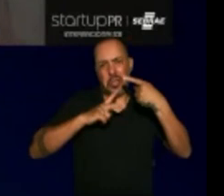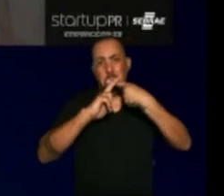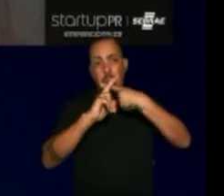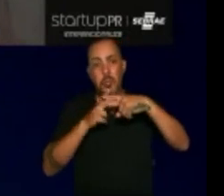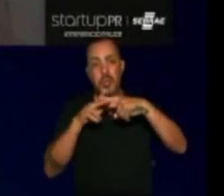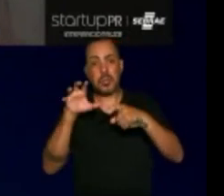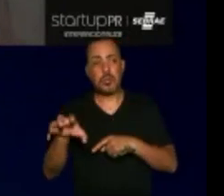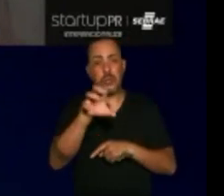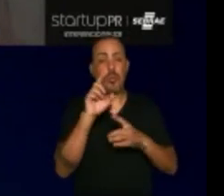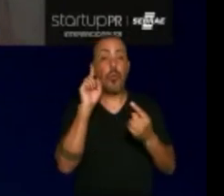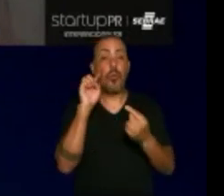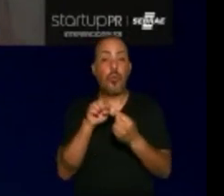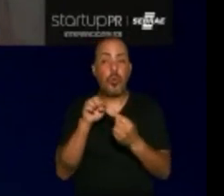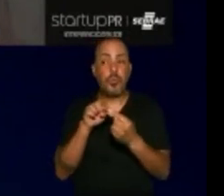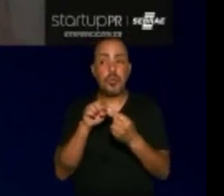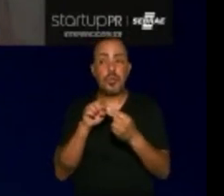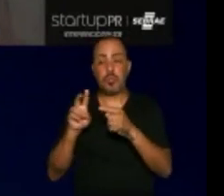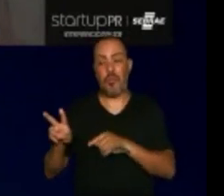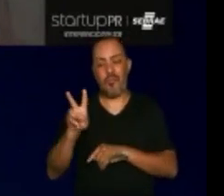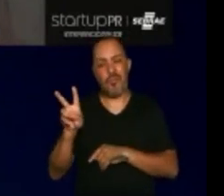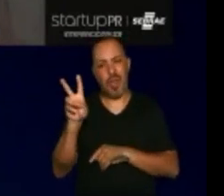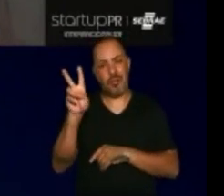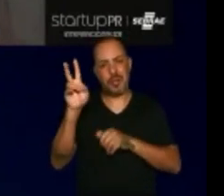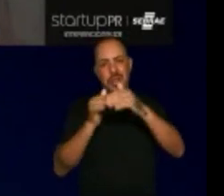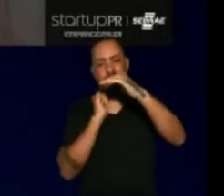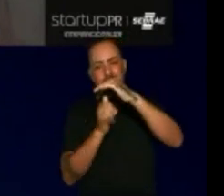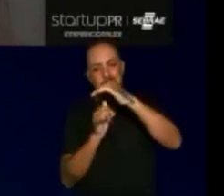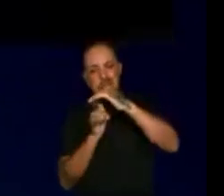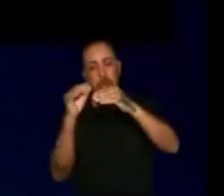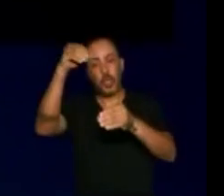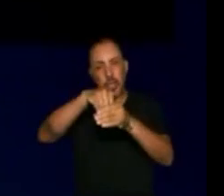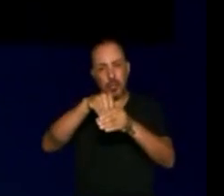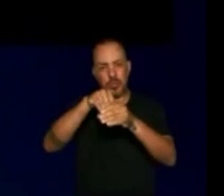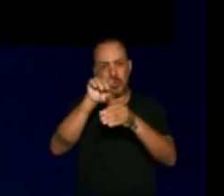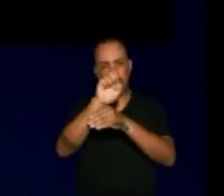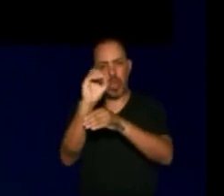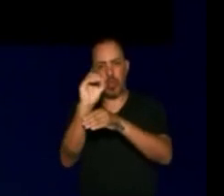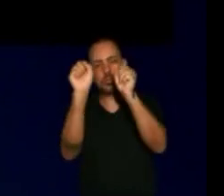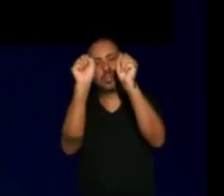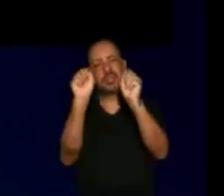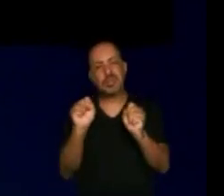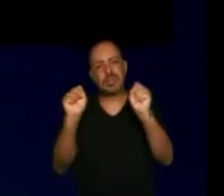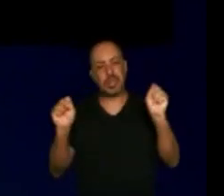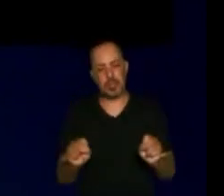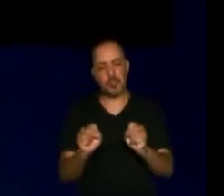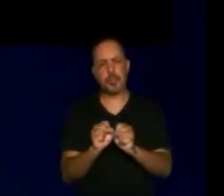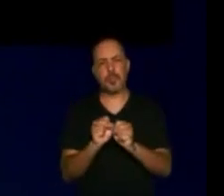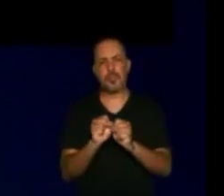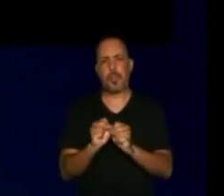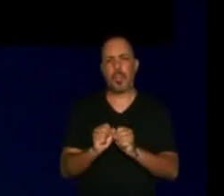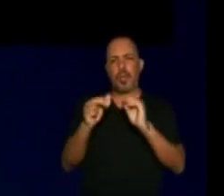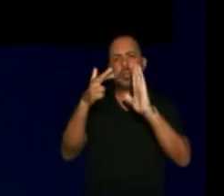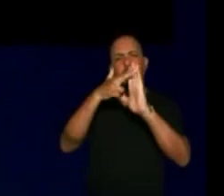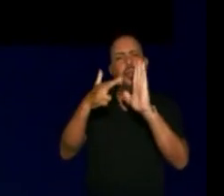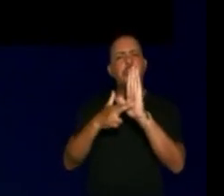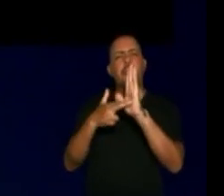quê? Porque o objetivo é a gente valorizar as startups que estão dentro do nosso ecossistema. E aí, quais são os critérios para